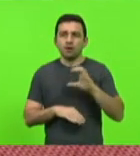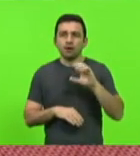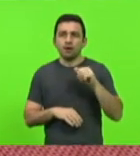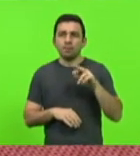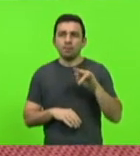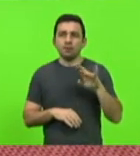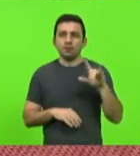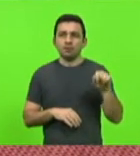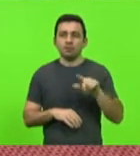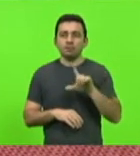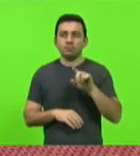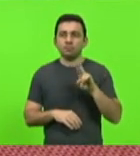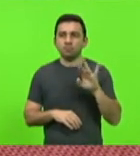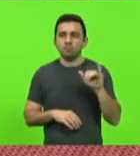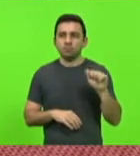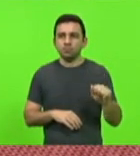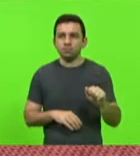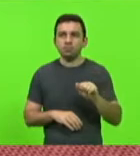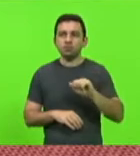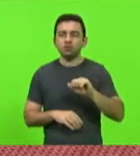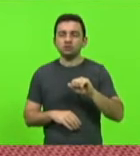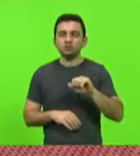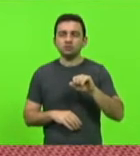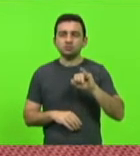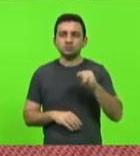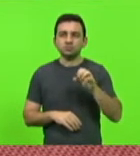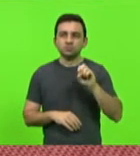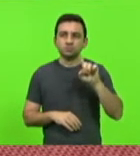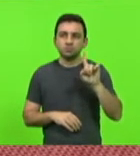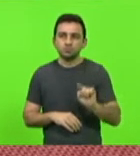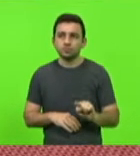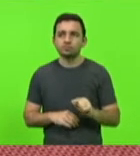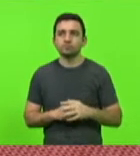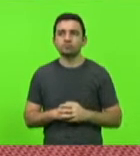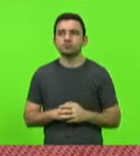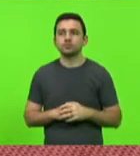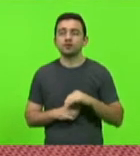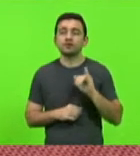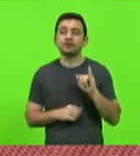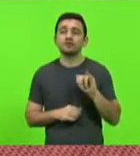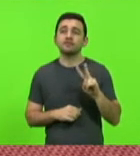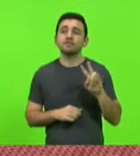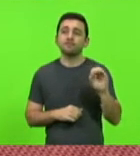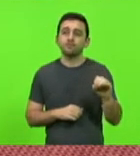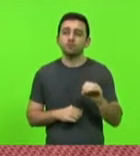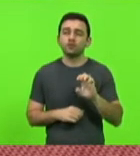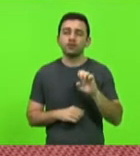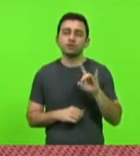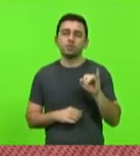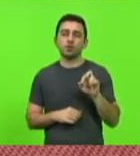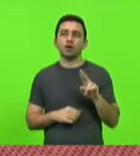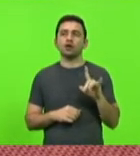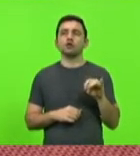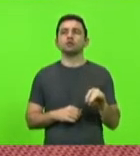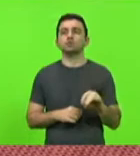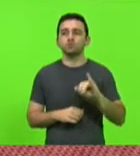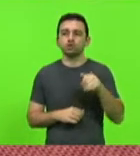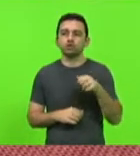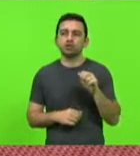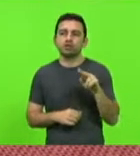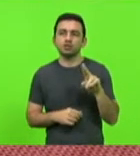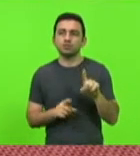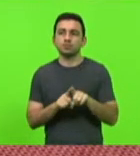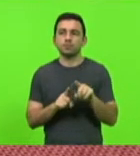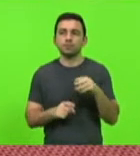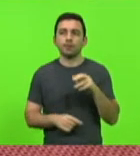a Lúcia De Luca, o seu José, a Lúcia Lazzarini, o seu Ivo Soares, o Eduardo, o Jânio, a Maria e o